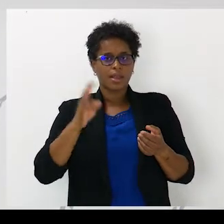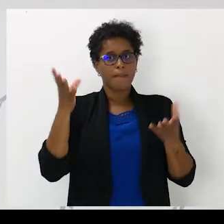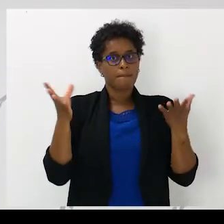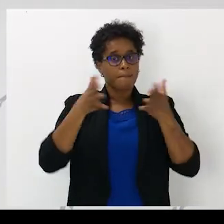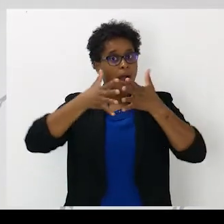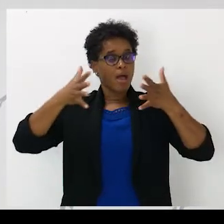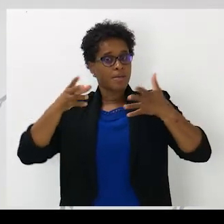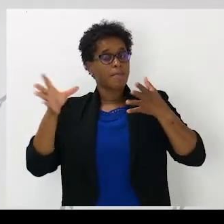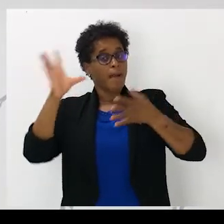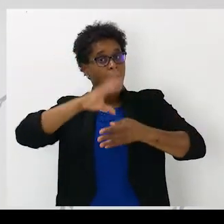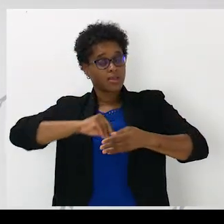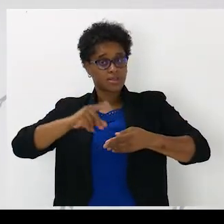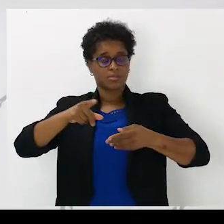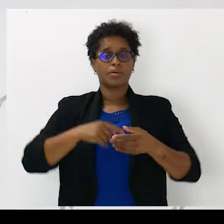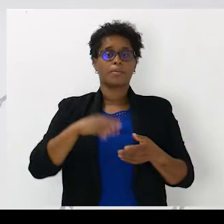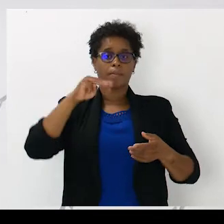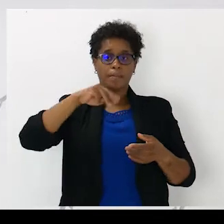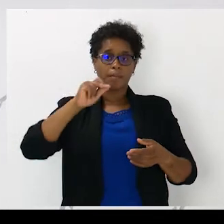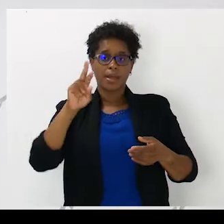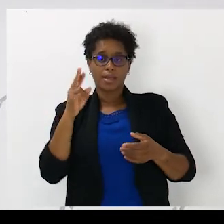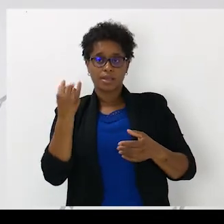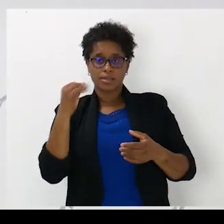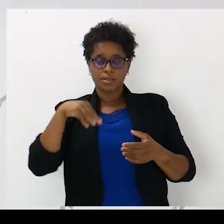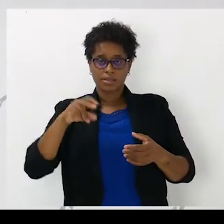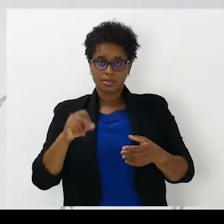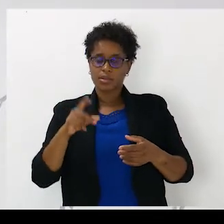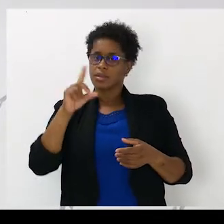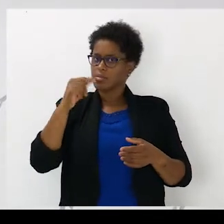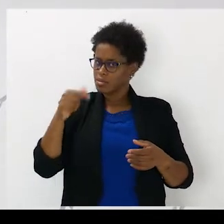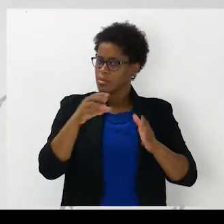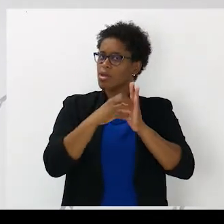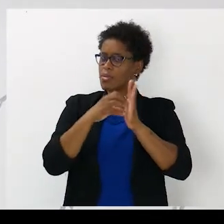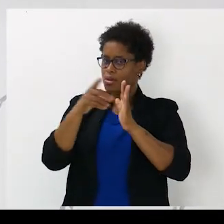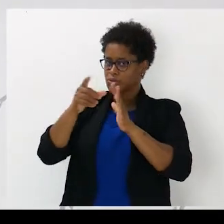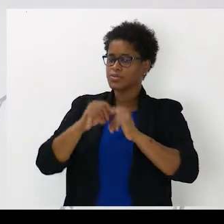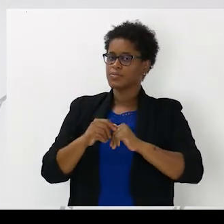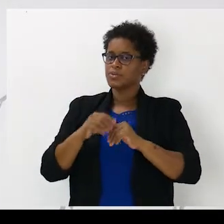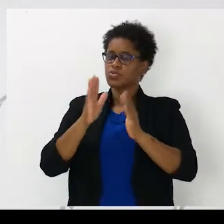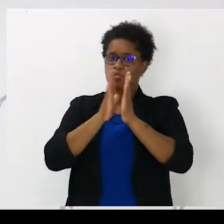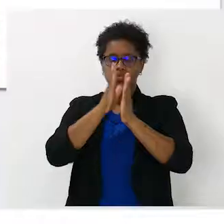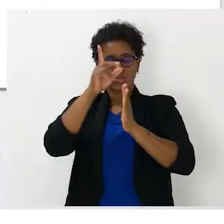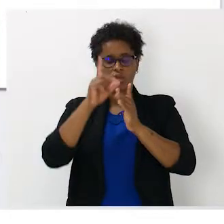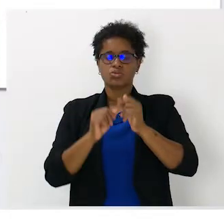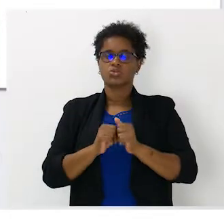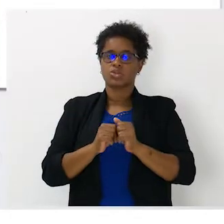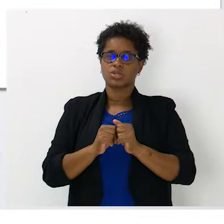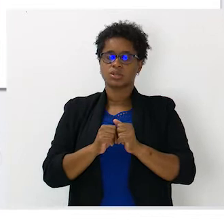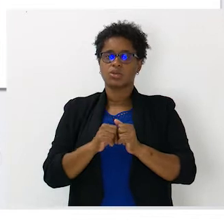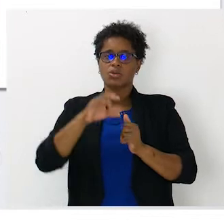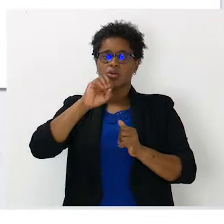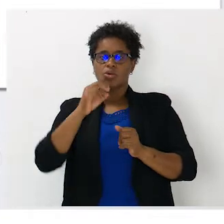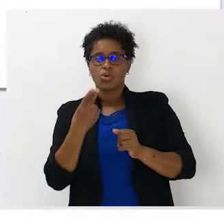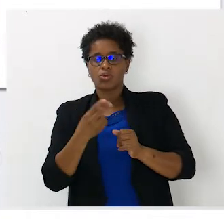sua esposa. Portanto, são ilustrações dos deuses ou